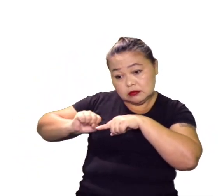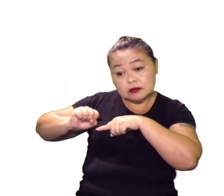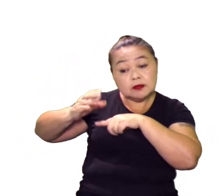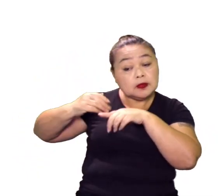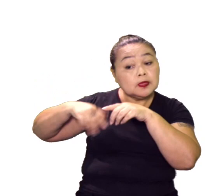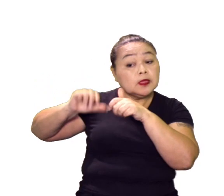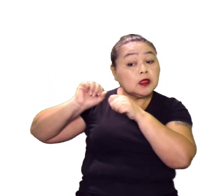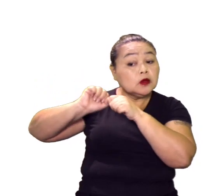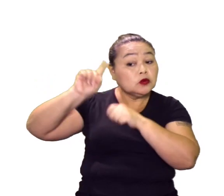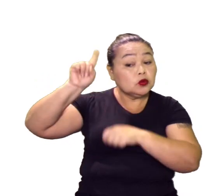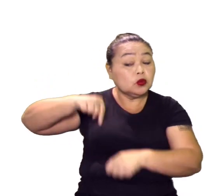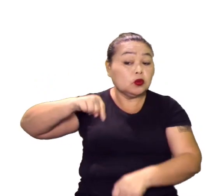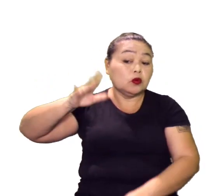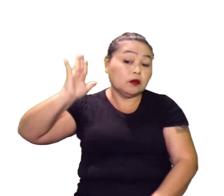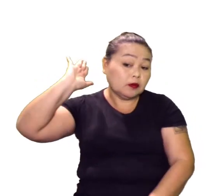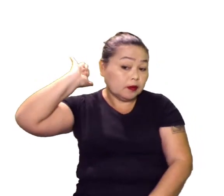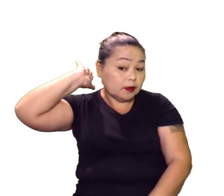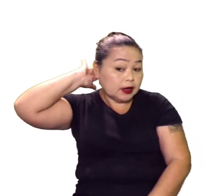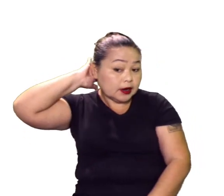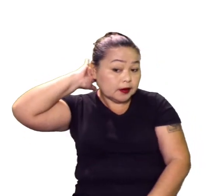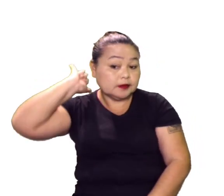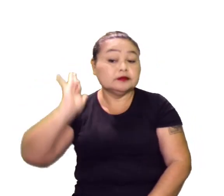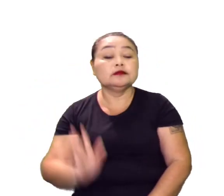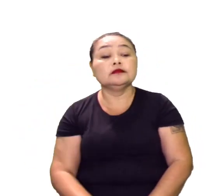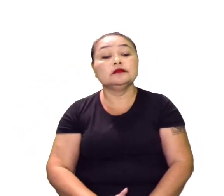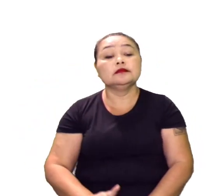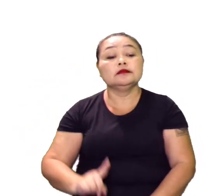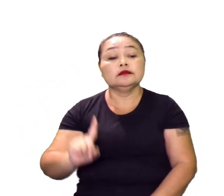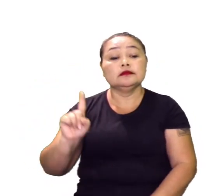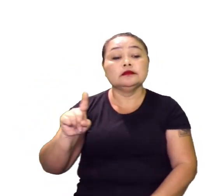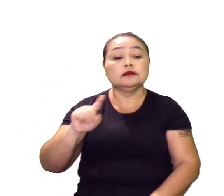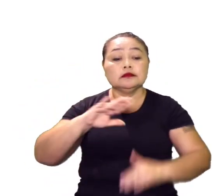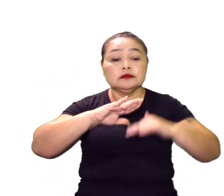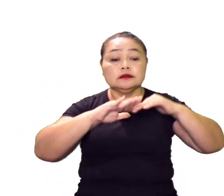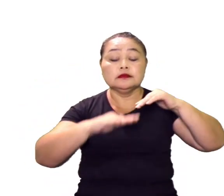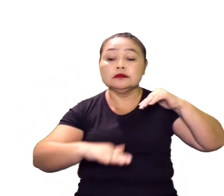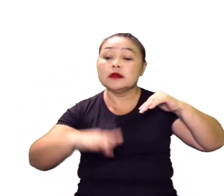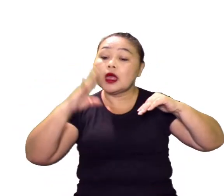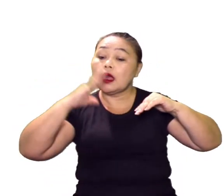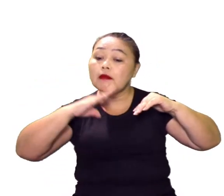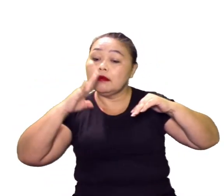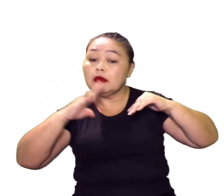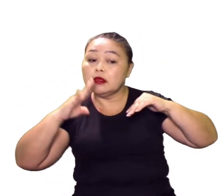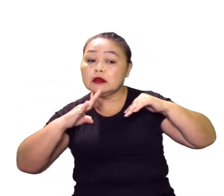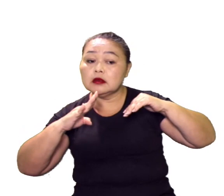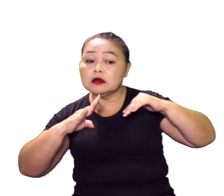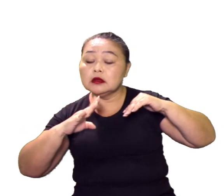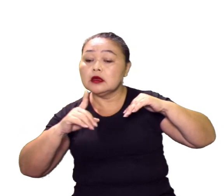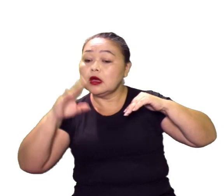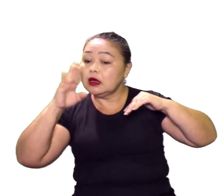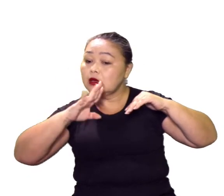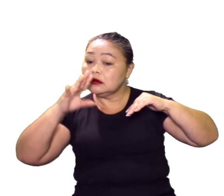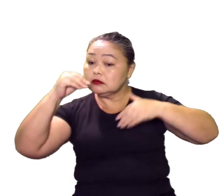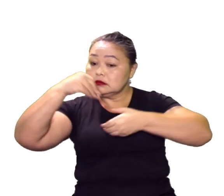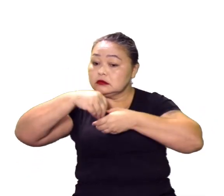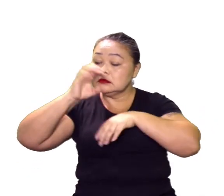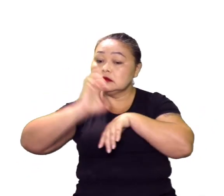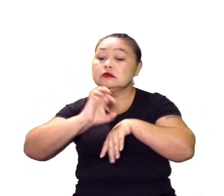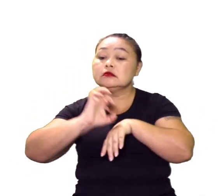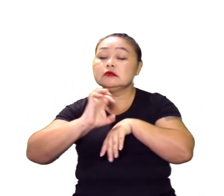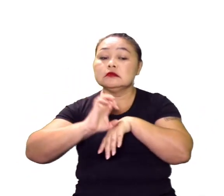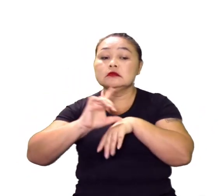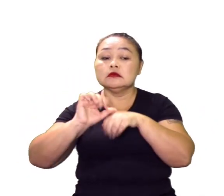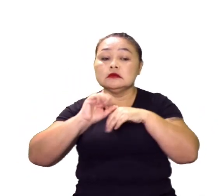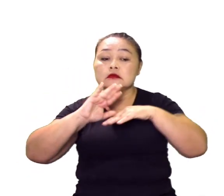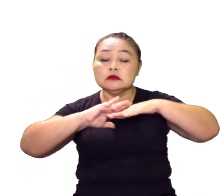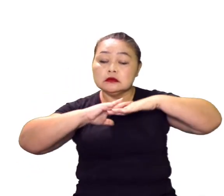Pará. Ok? Perfeito. E a depressão de Pimenta Bueno, penúltimo relevo, que nós temos dentro do estado de Rondônia. É